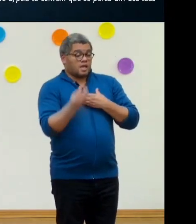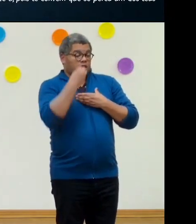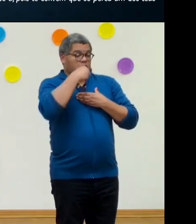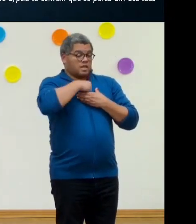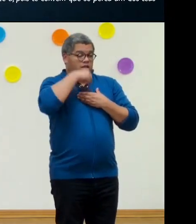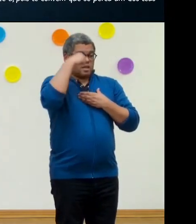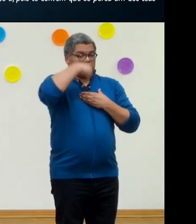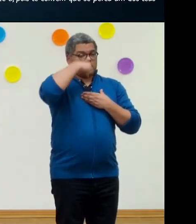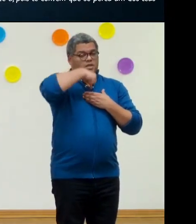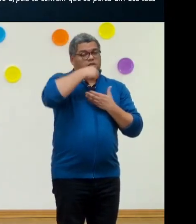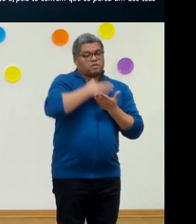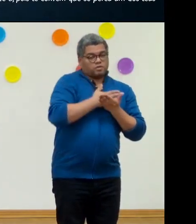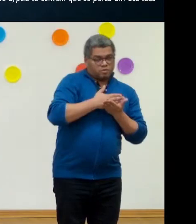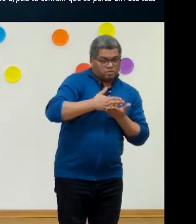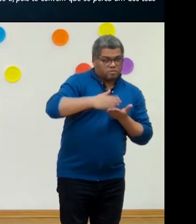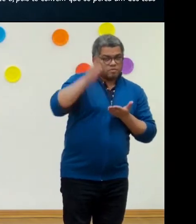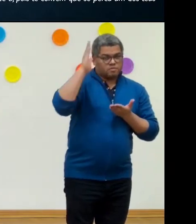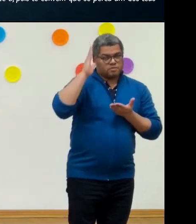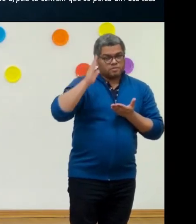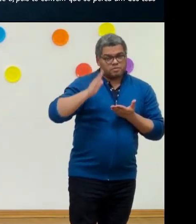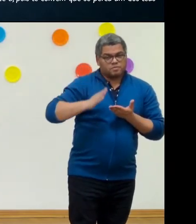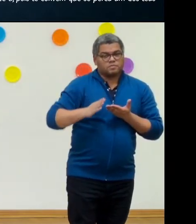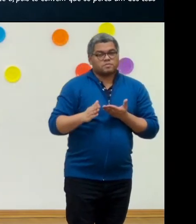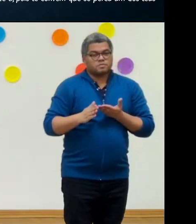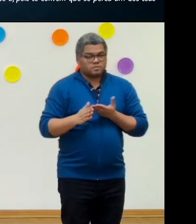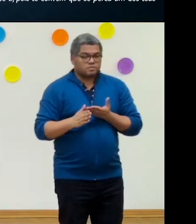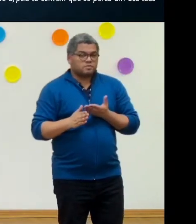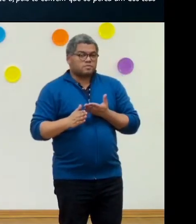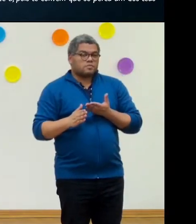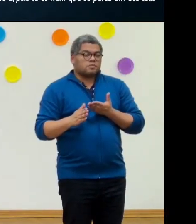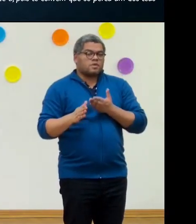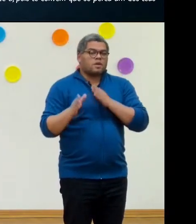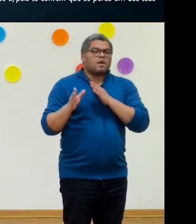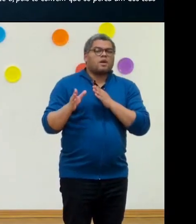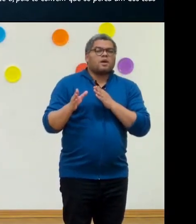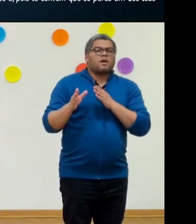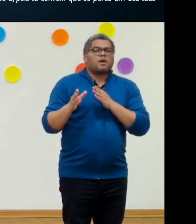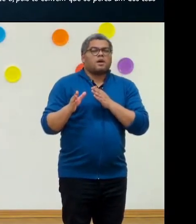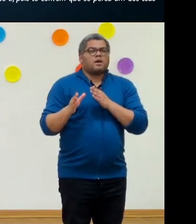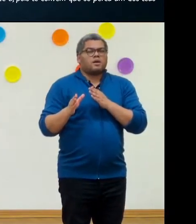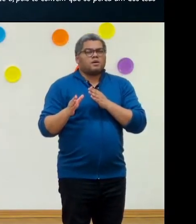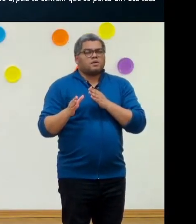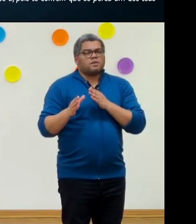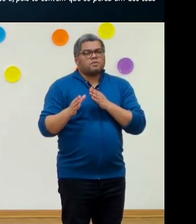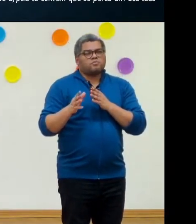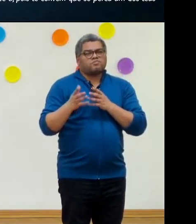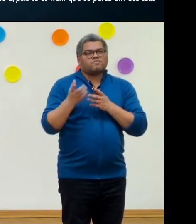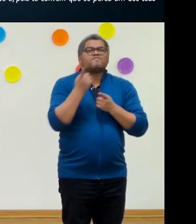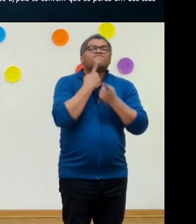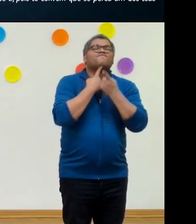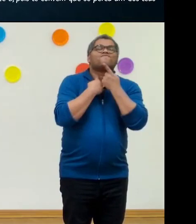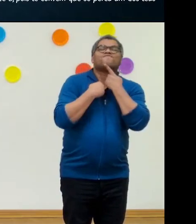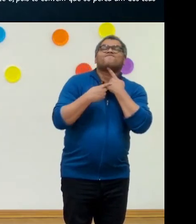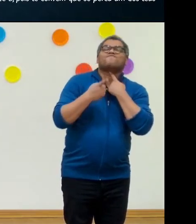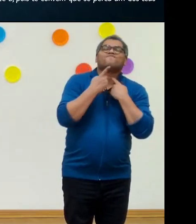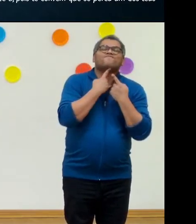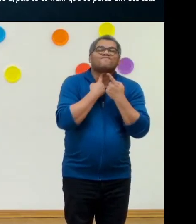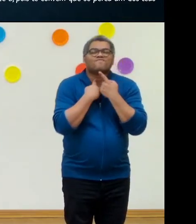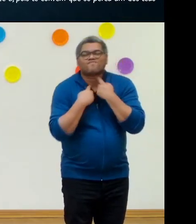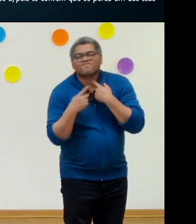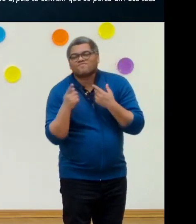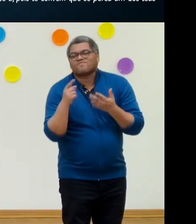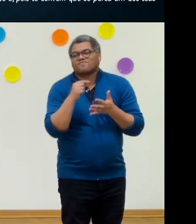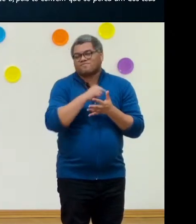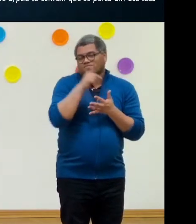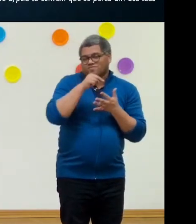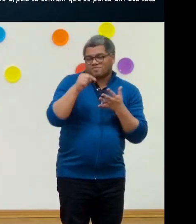É mais que uma questão sexual, como eu disse, é a questão de corrupção dos desejos. E aqui, o ponto é